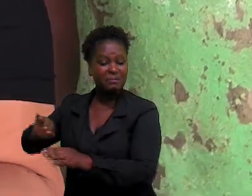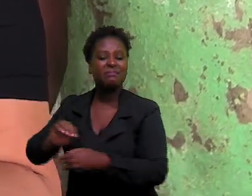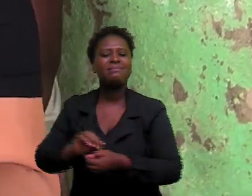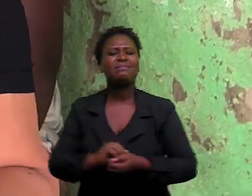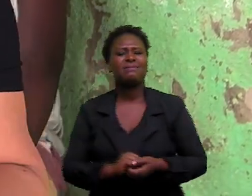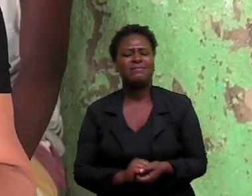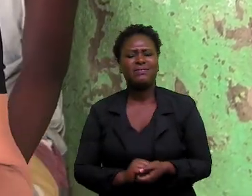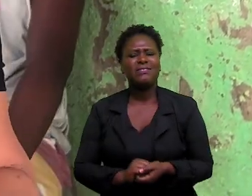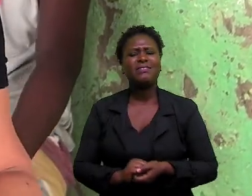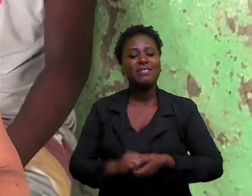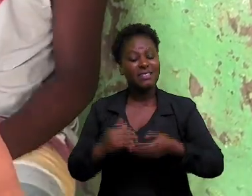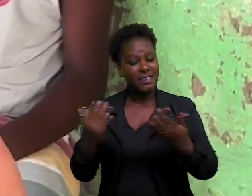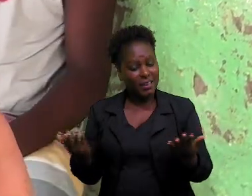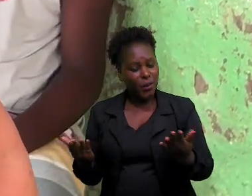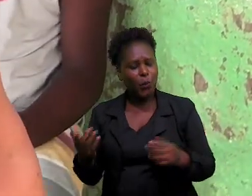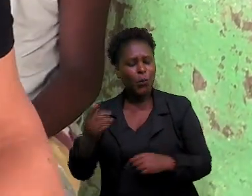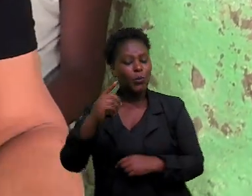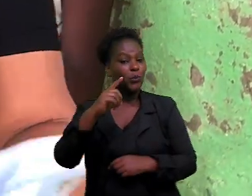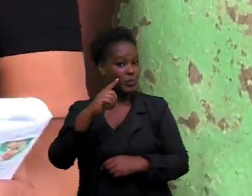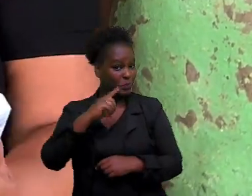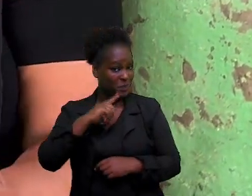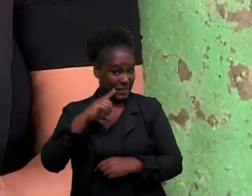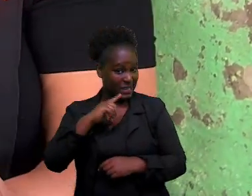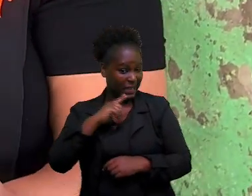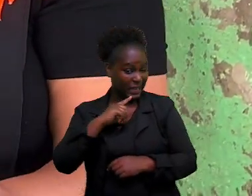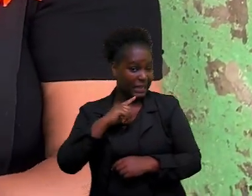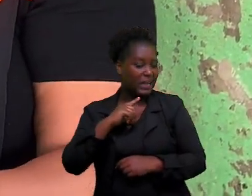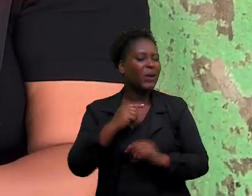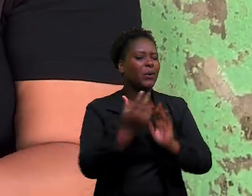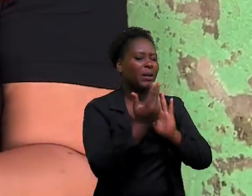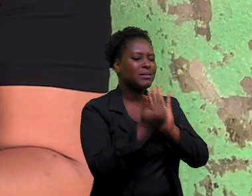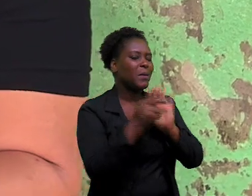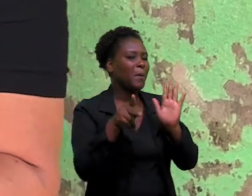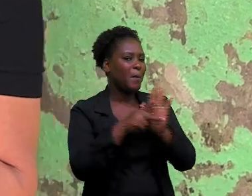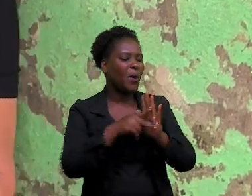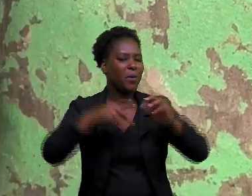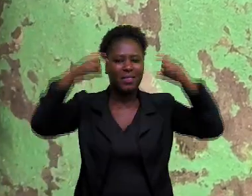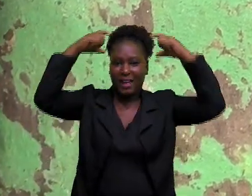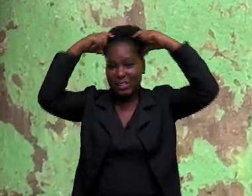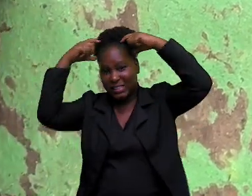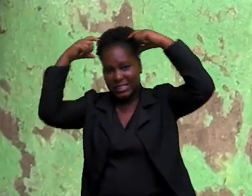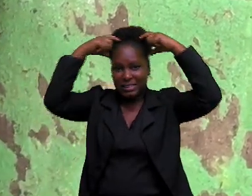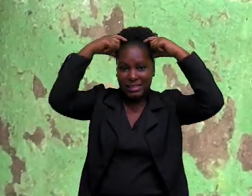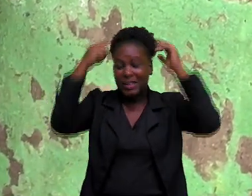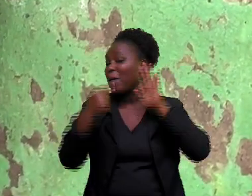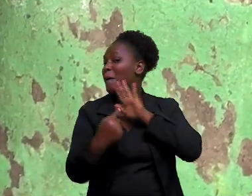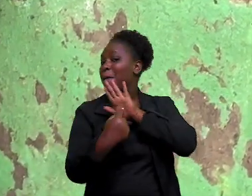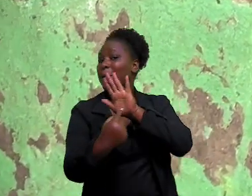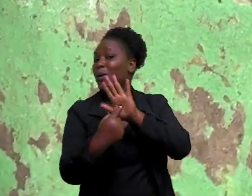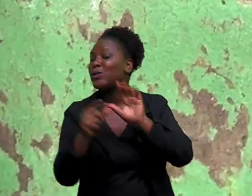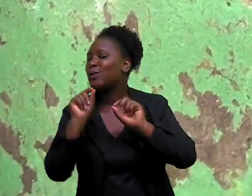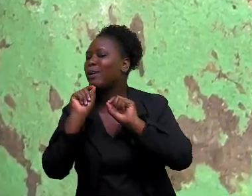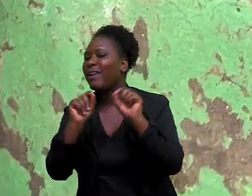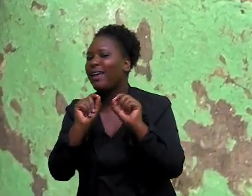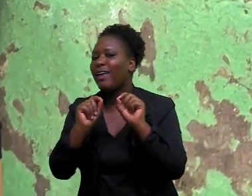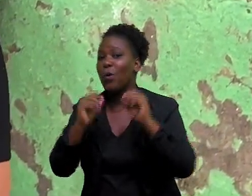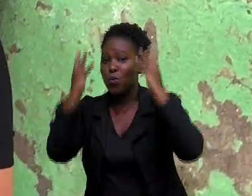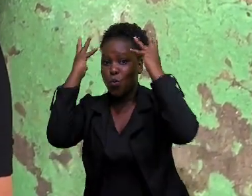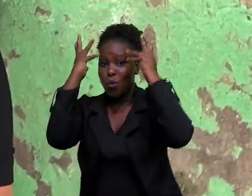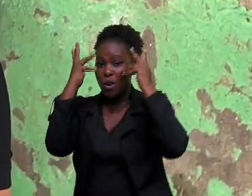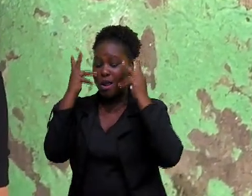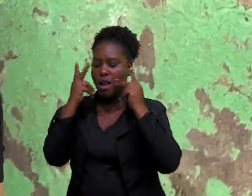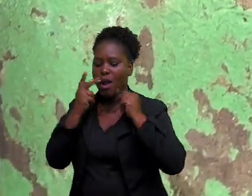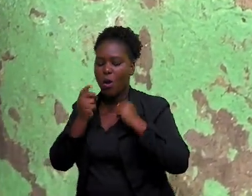Este desenho animado da Disney mostra as aventuras de um leão jovem de nome Simba,